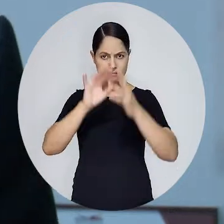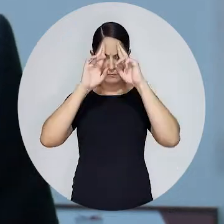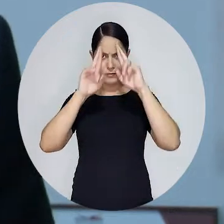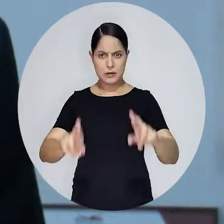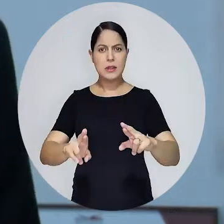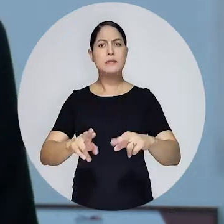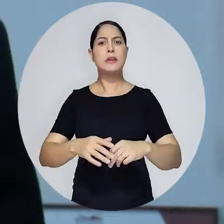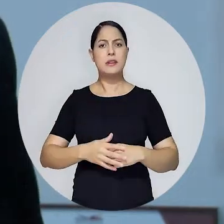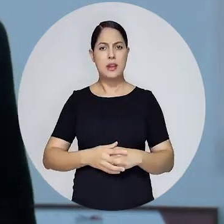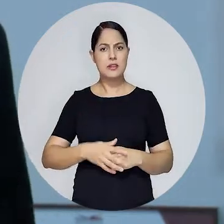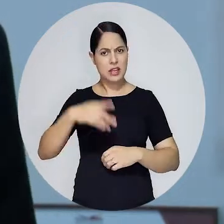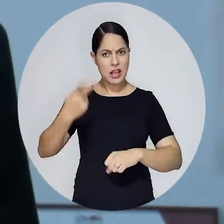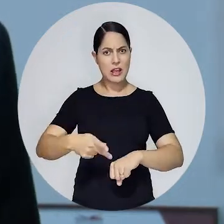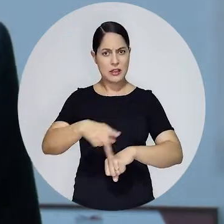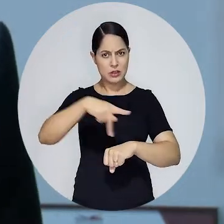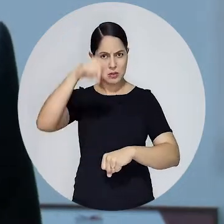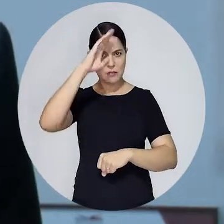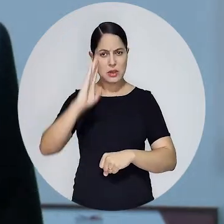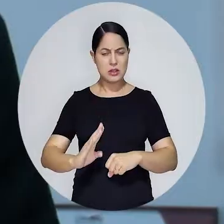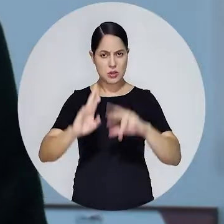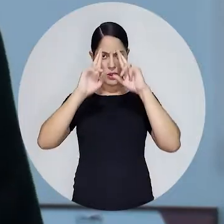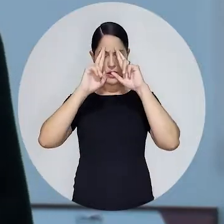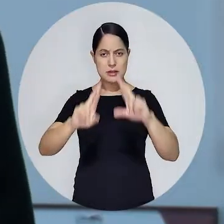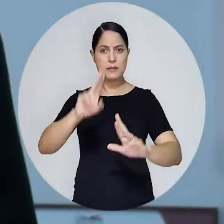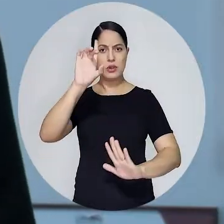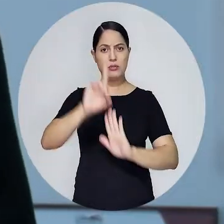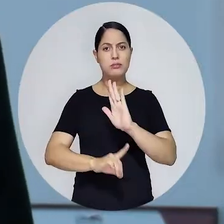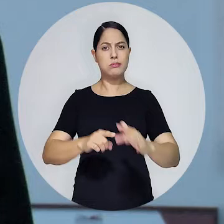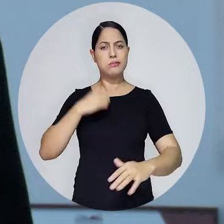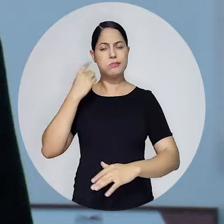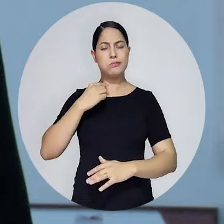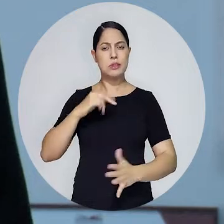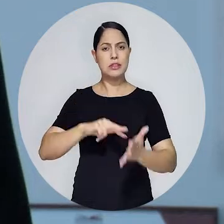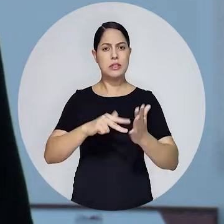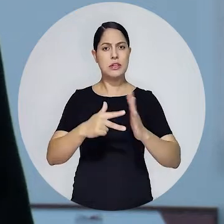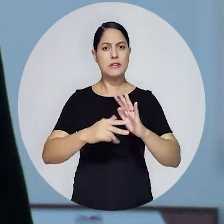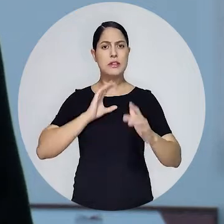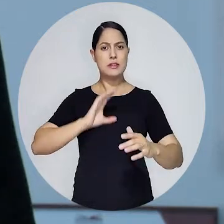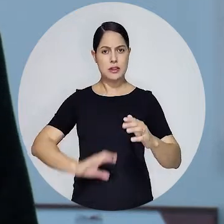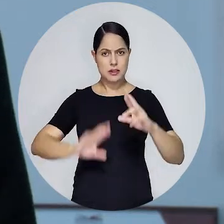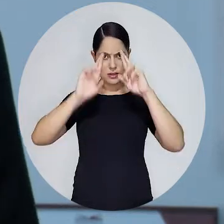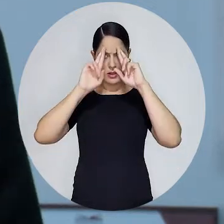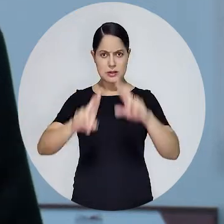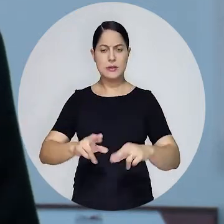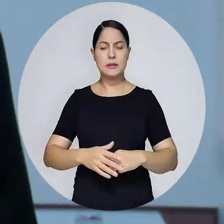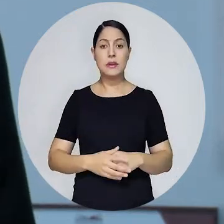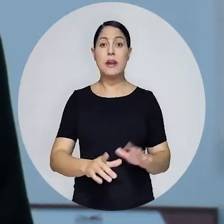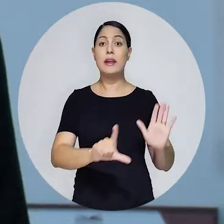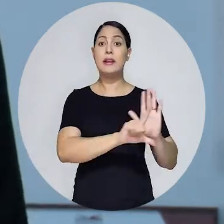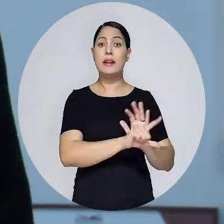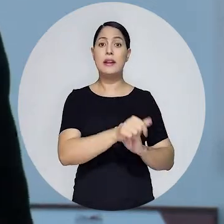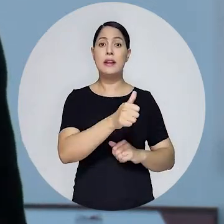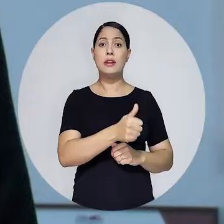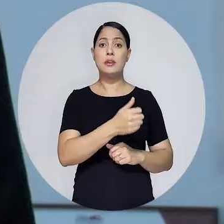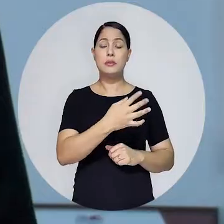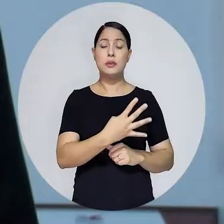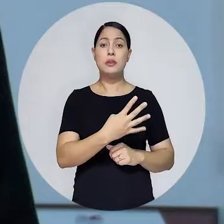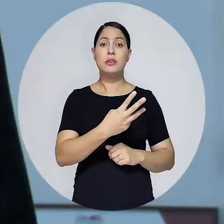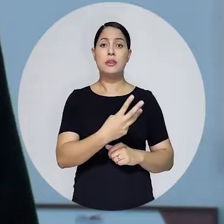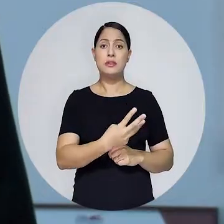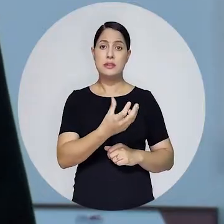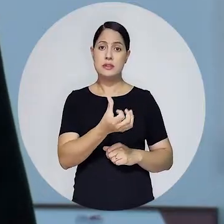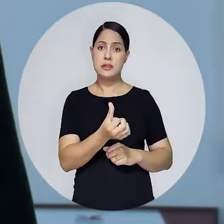sejam definitivamente respeitadas nesse país. Respeitar as prerrogativas da advocacia brasileira é respeitar a cidadania deste país. A